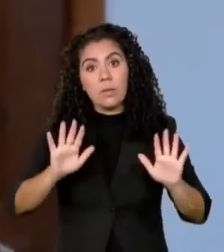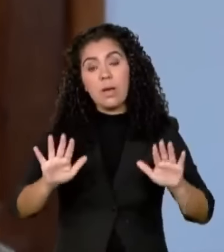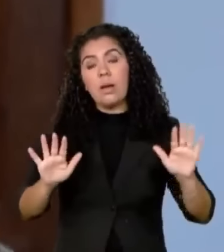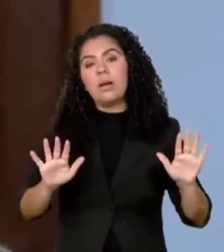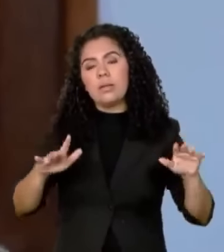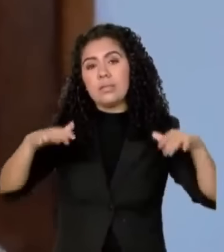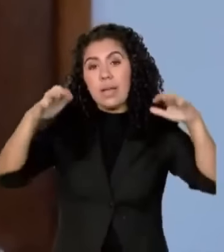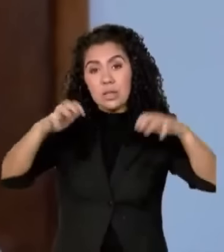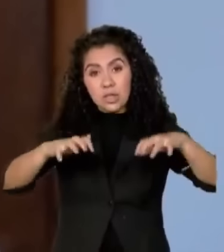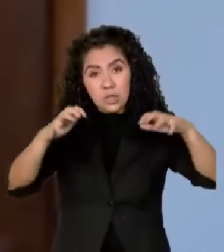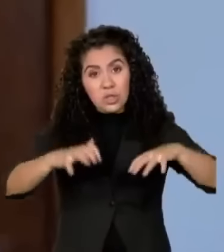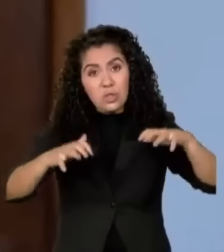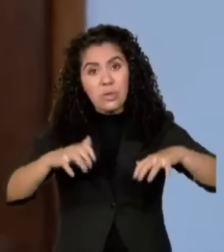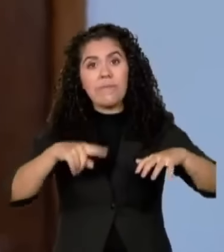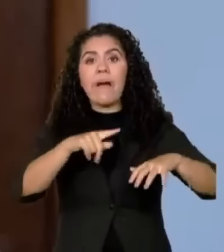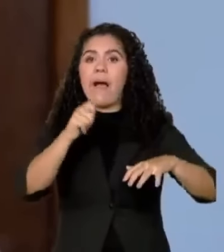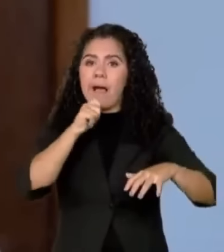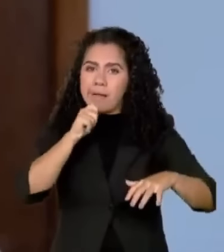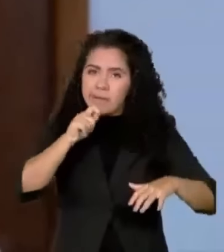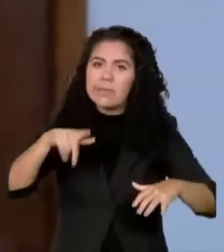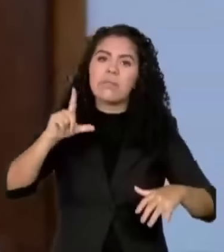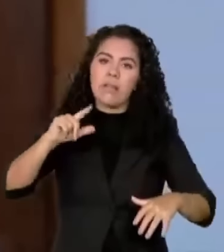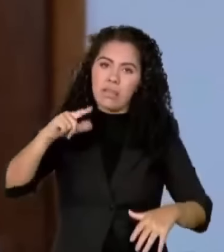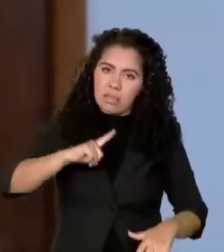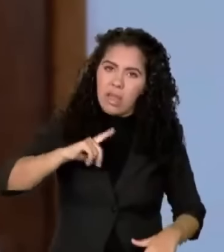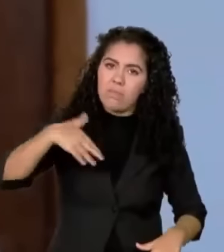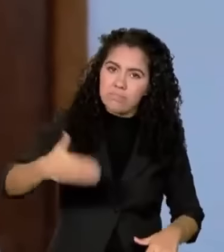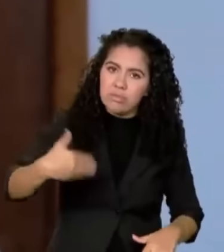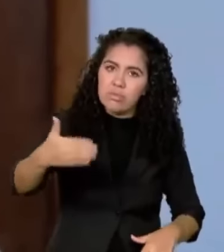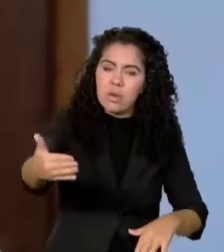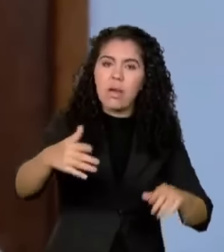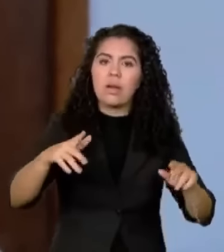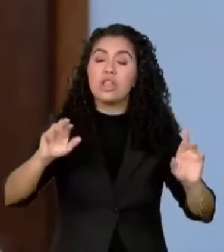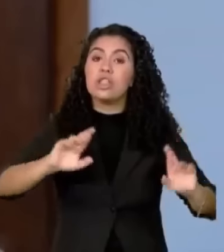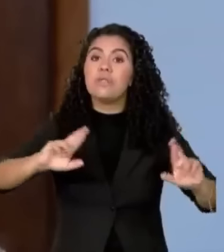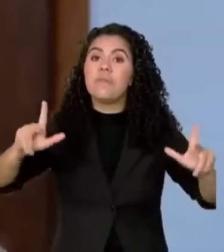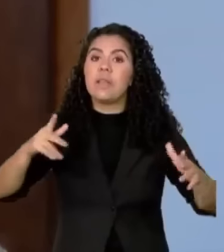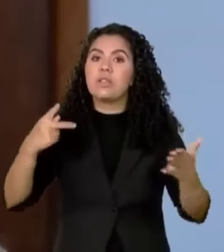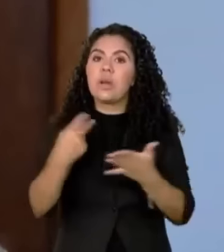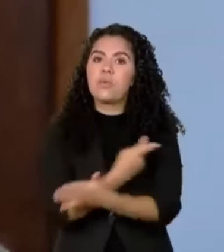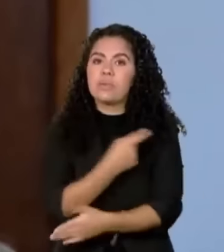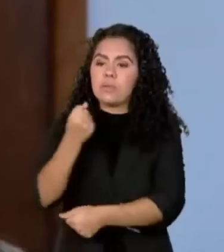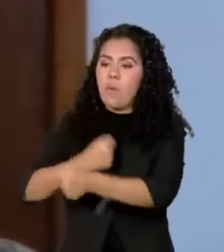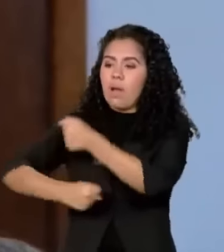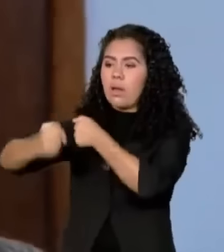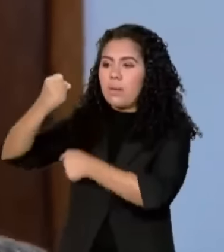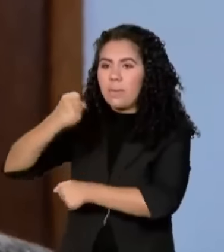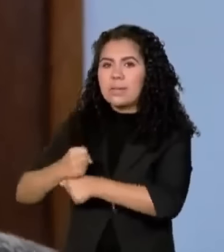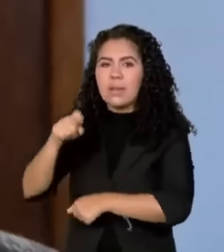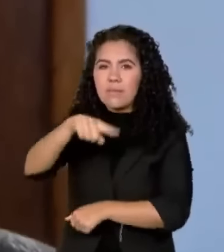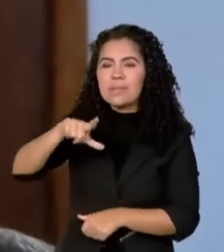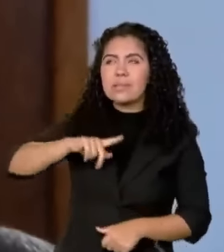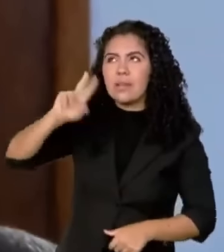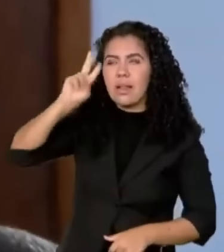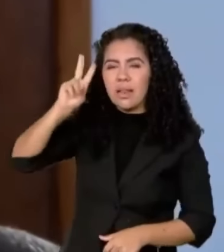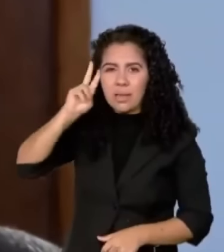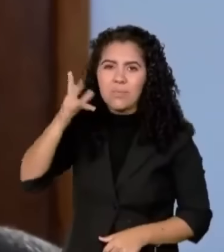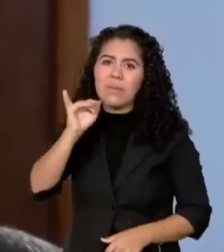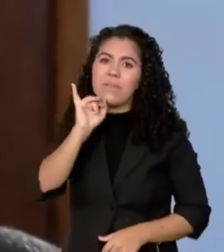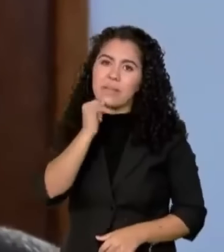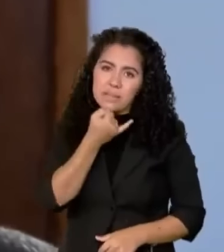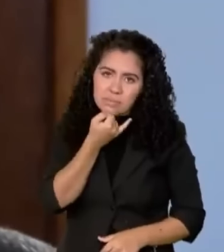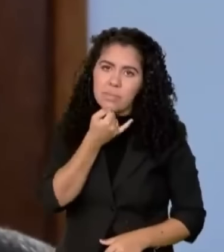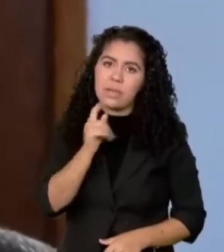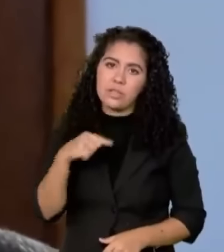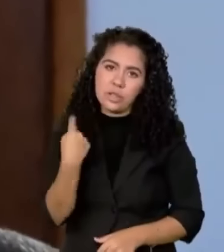chuva ainda é torrencial, diferentemente do que aconteceu lá no ano passado. Então, para quem, né, está na memória fresca, infelizmente, né, está na